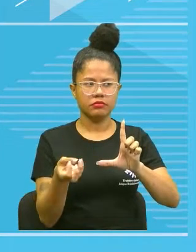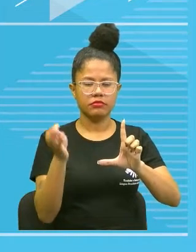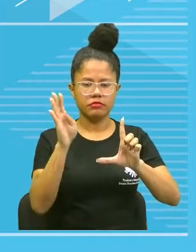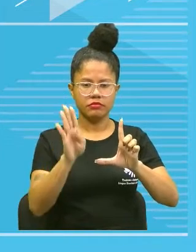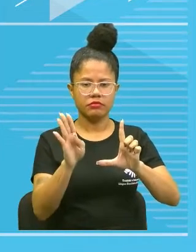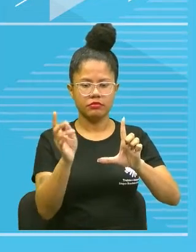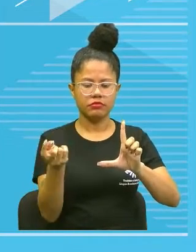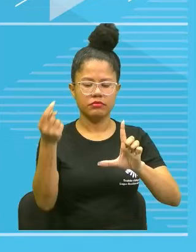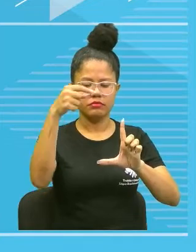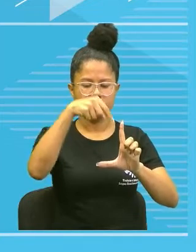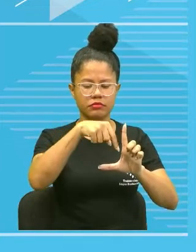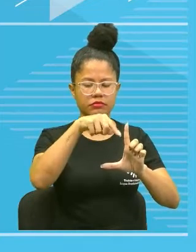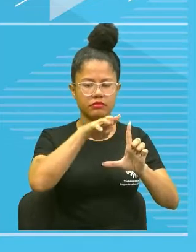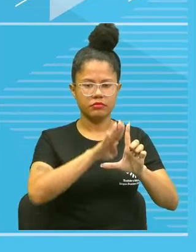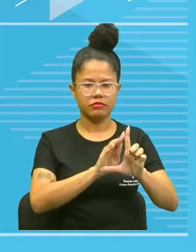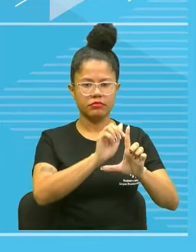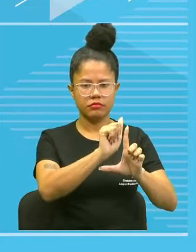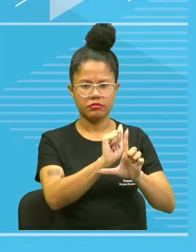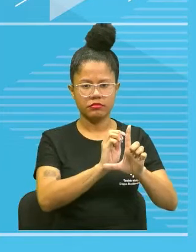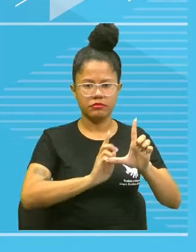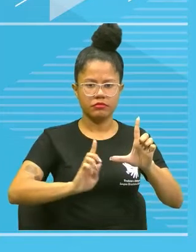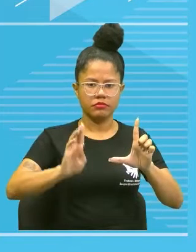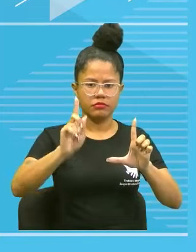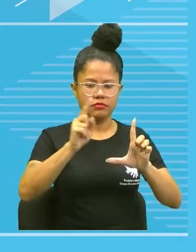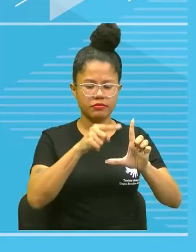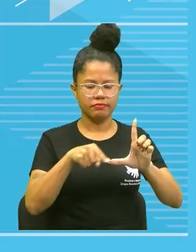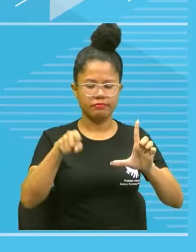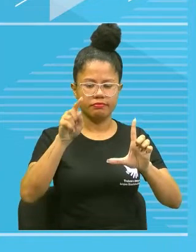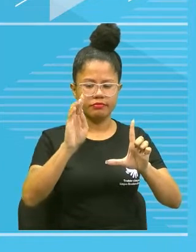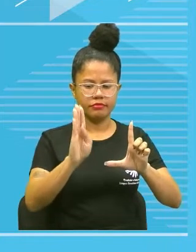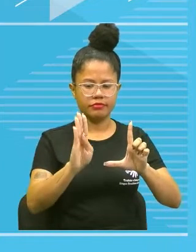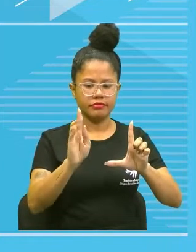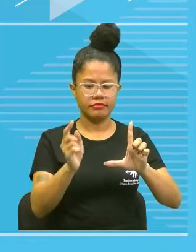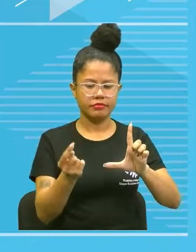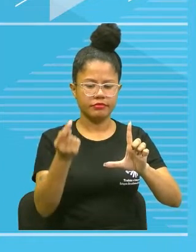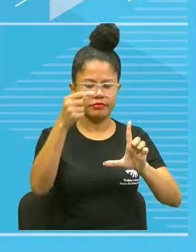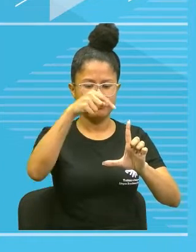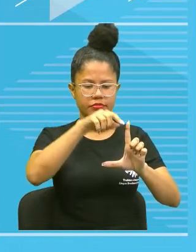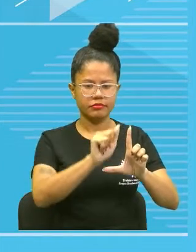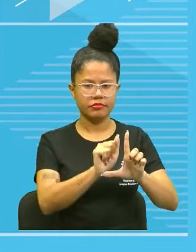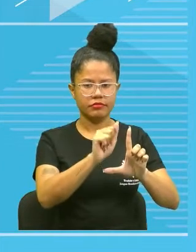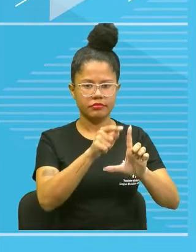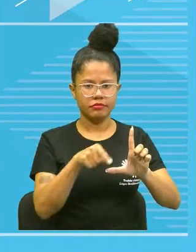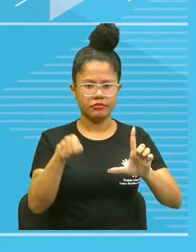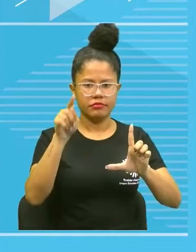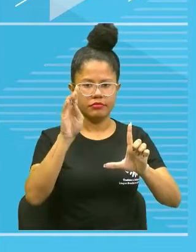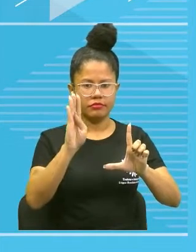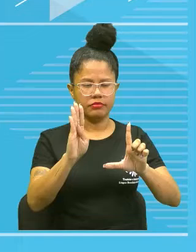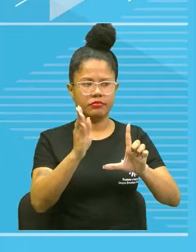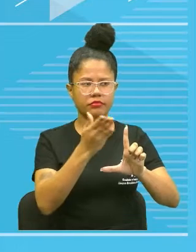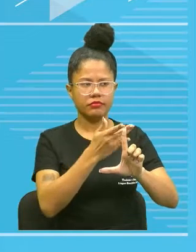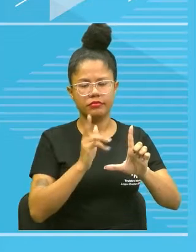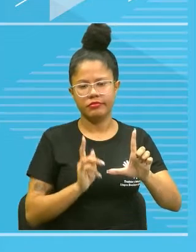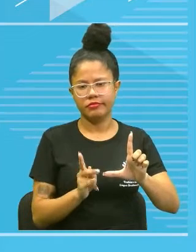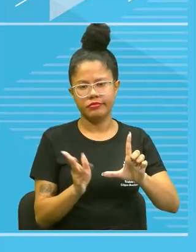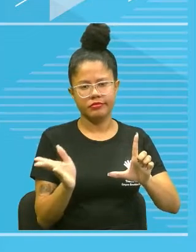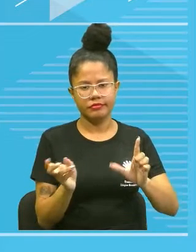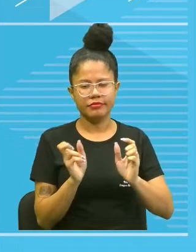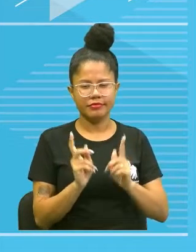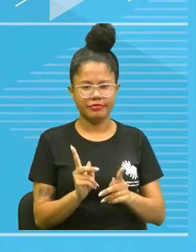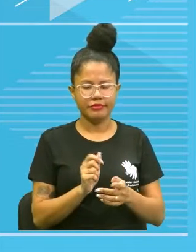B, volta para A. E fica nessa alternância durante todo o nosso movimento. Esse vai e vem,